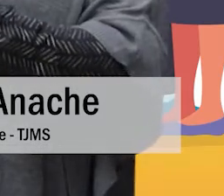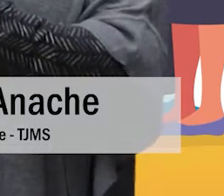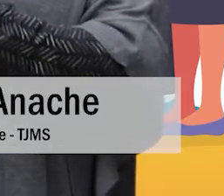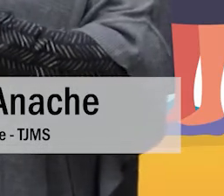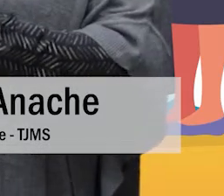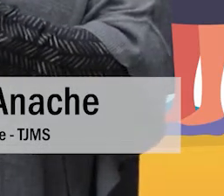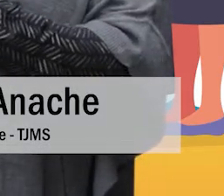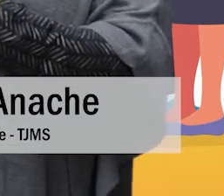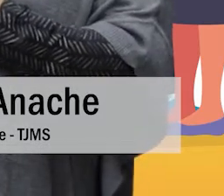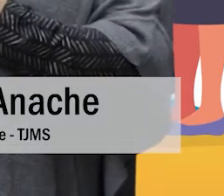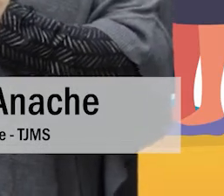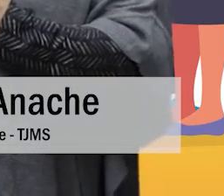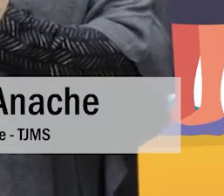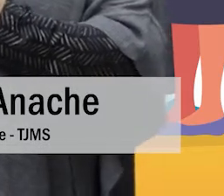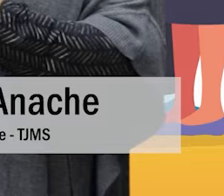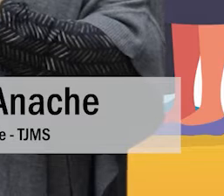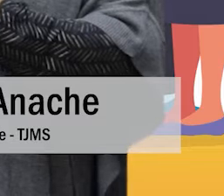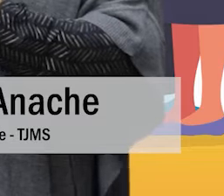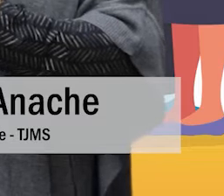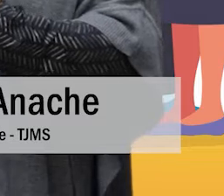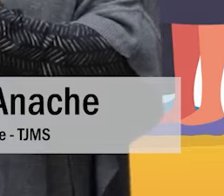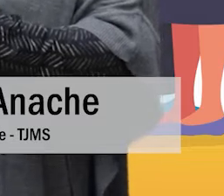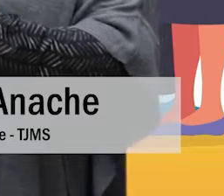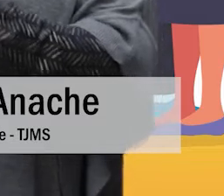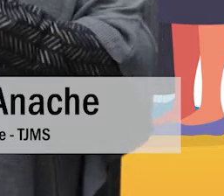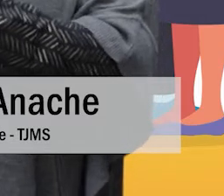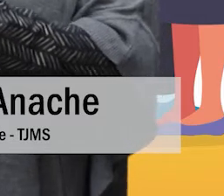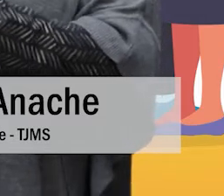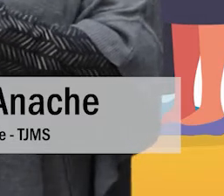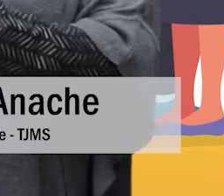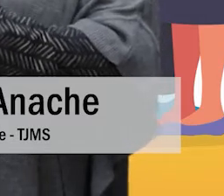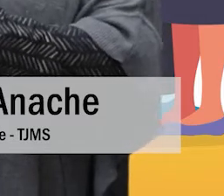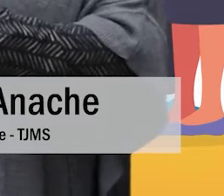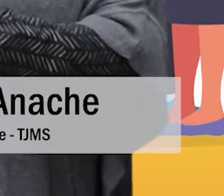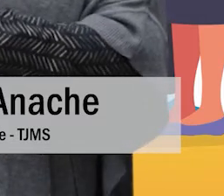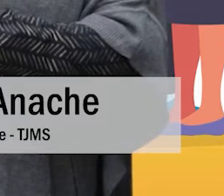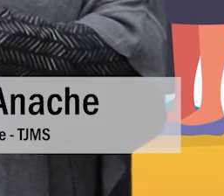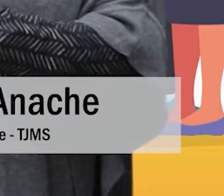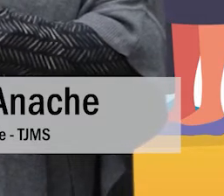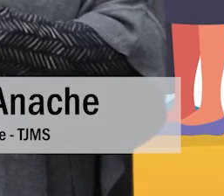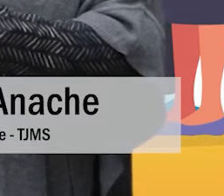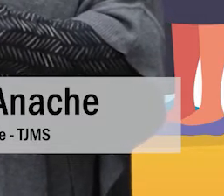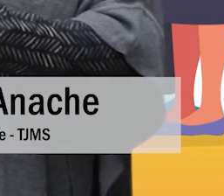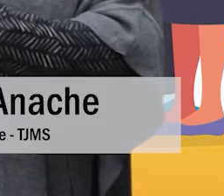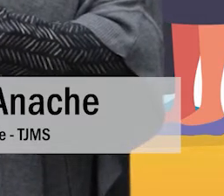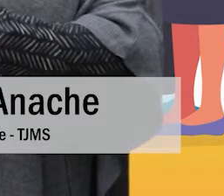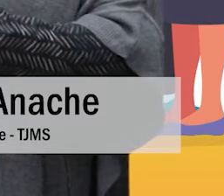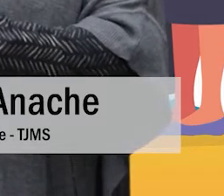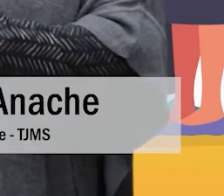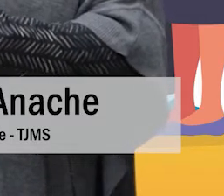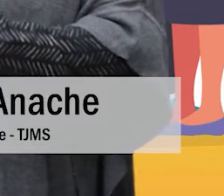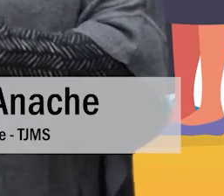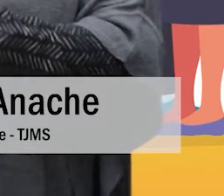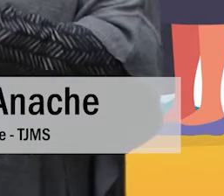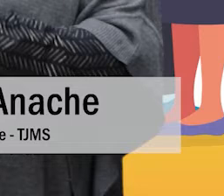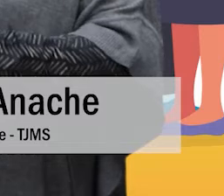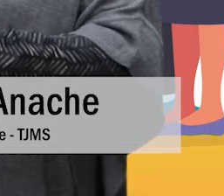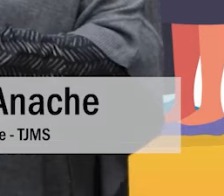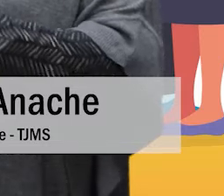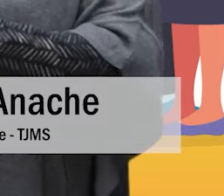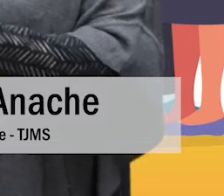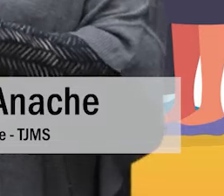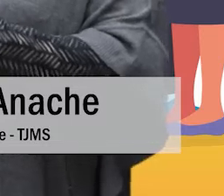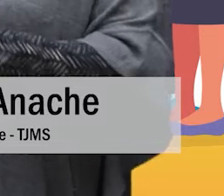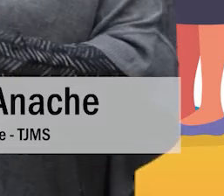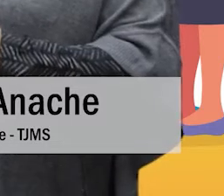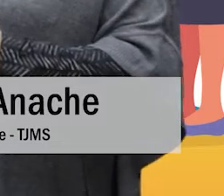das equipes técnicas. Nós temos psicólogos, assistentes sociais, tudo isso é uma equipe que faz o acompanhamento